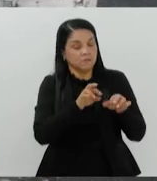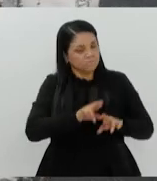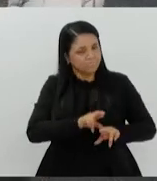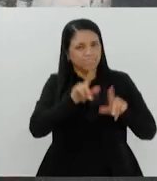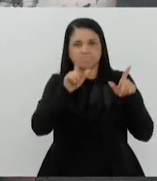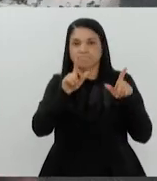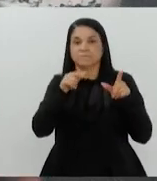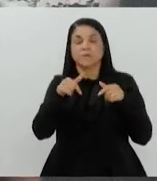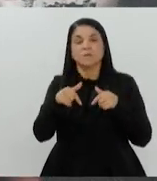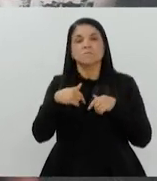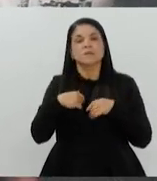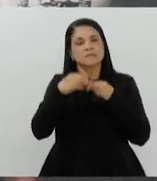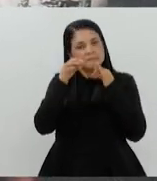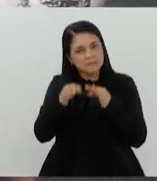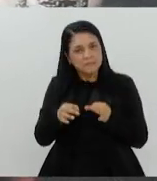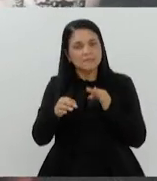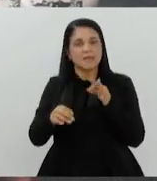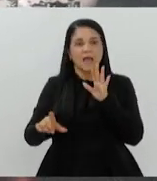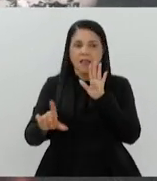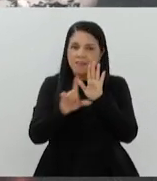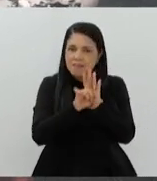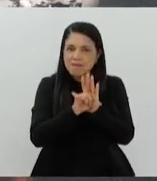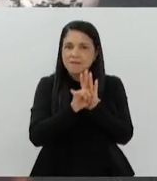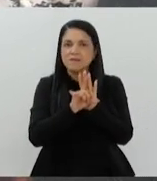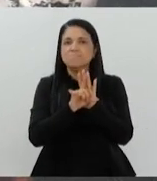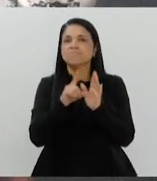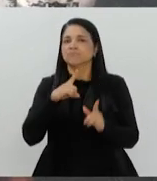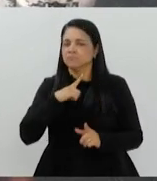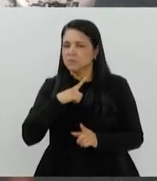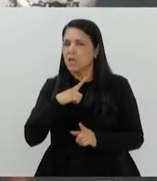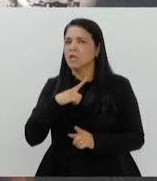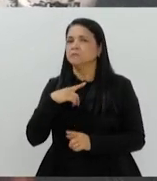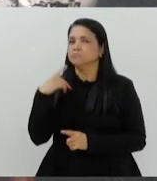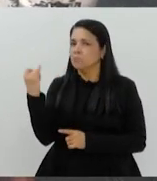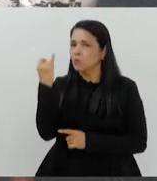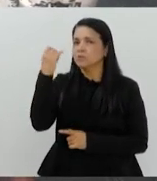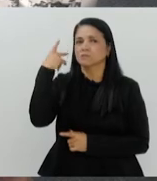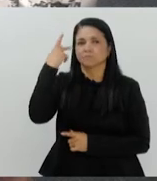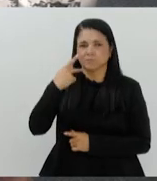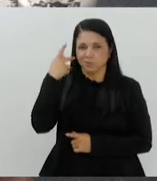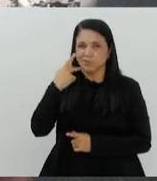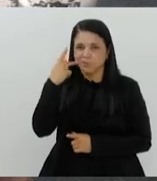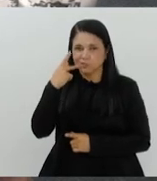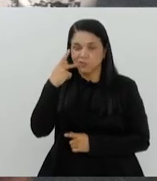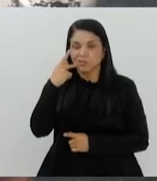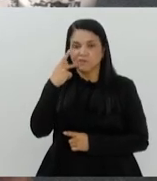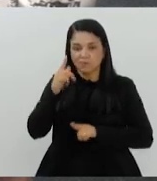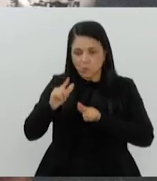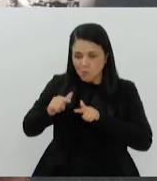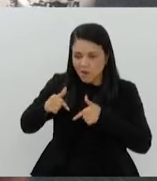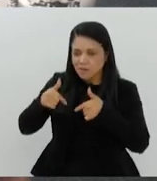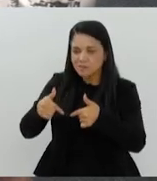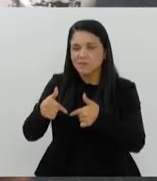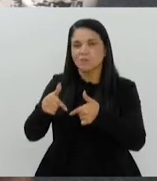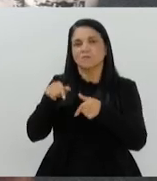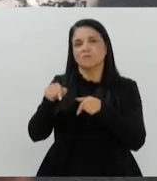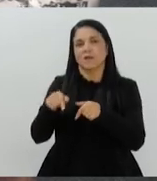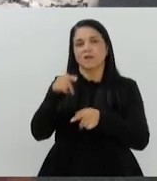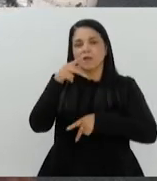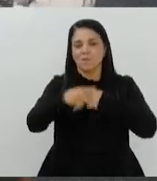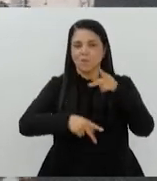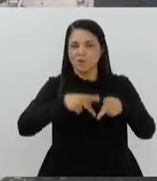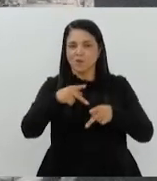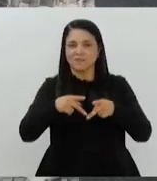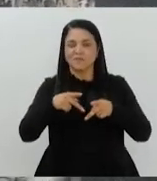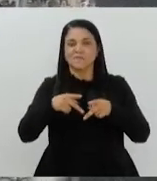mas, com certeza, ela tem o seu peso político. Fique aqui como um gesto à nação vascaína para